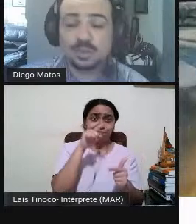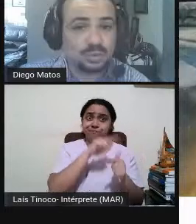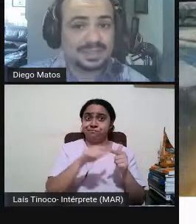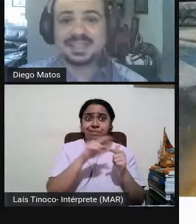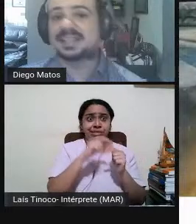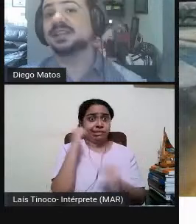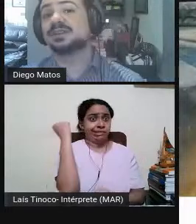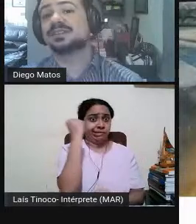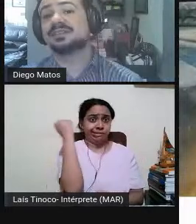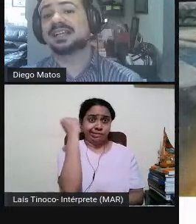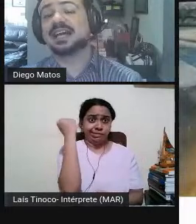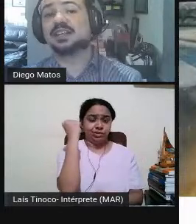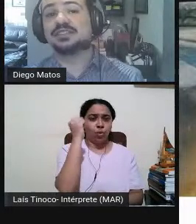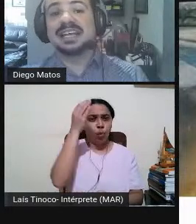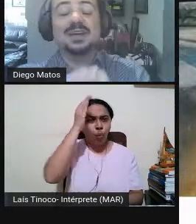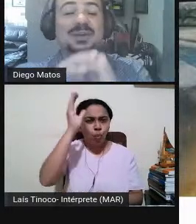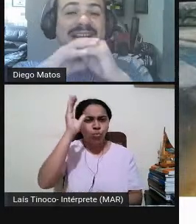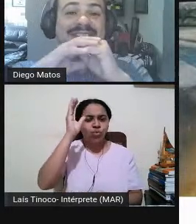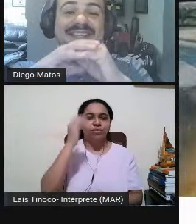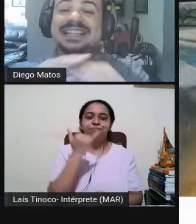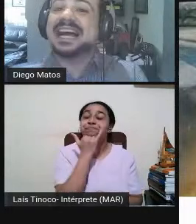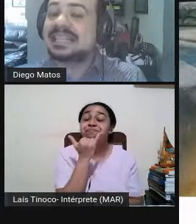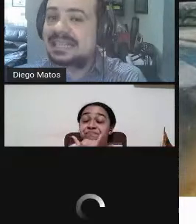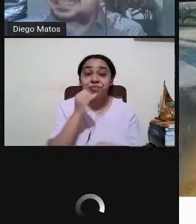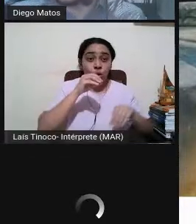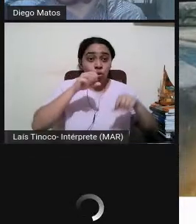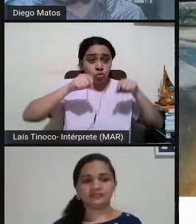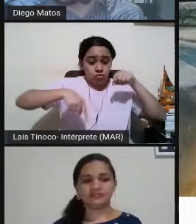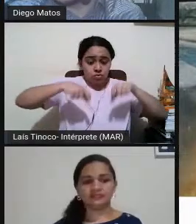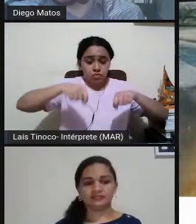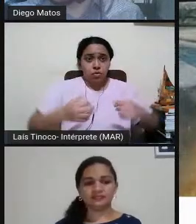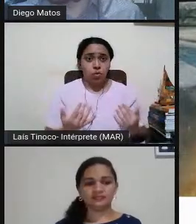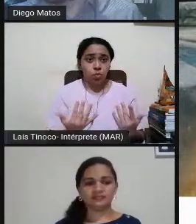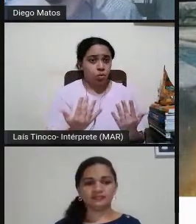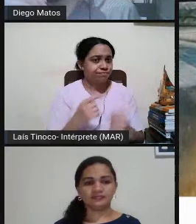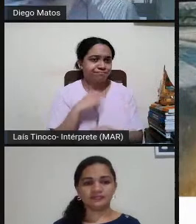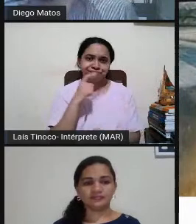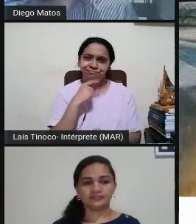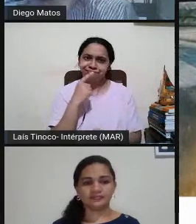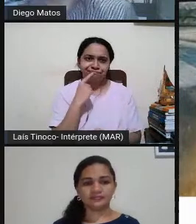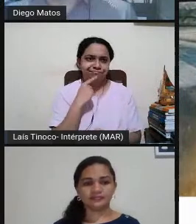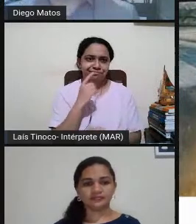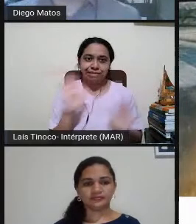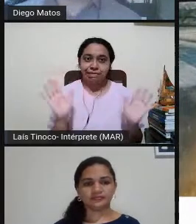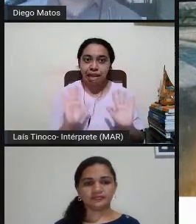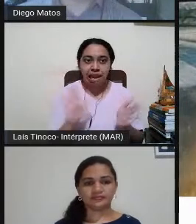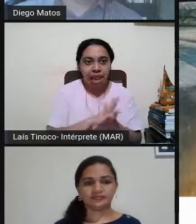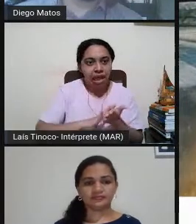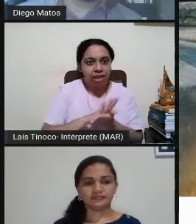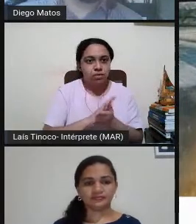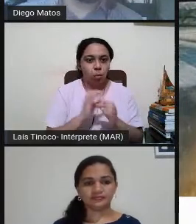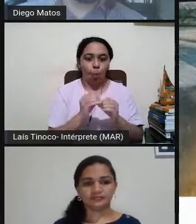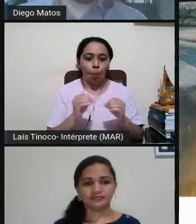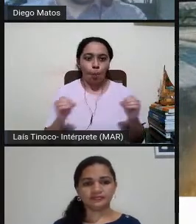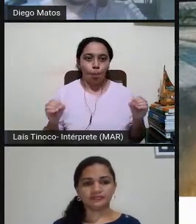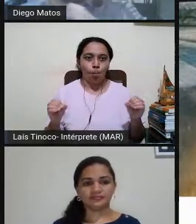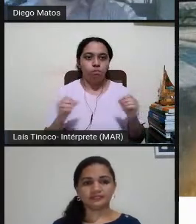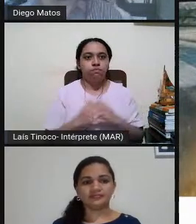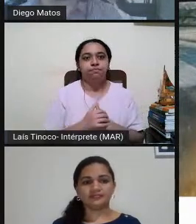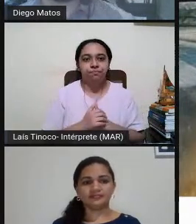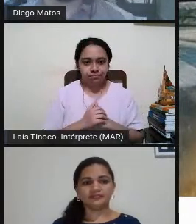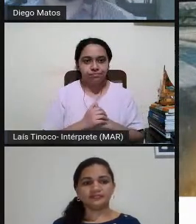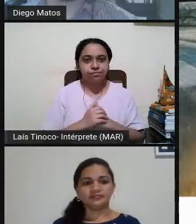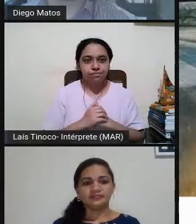várias culturas agrícolas na verdade não crescem nada na Terra nesse tempo e aí é que começa a grande Saga